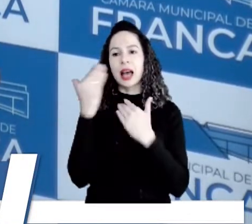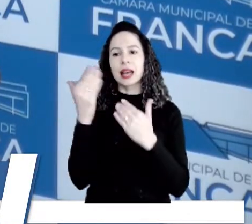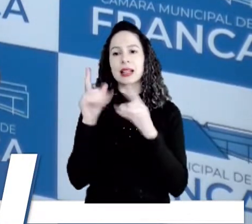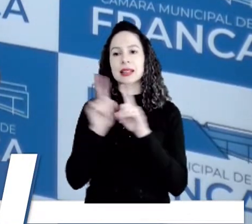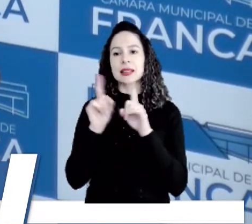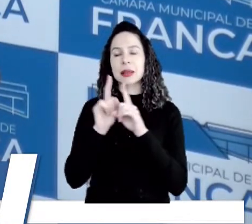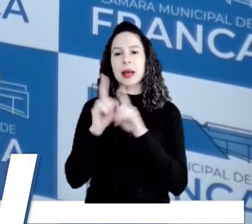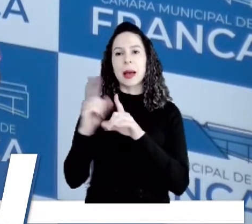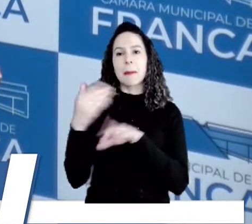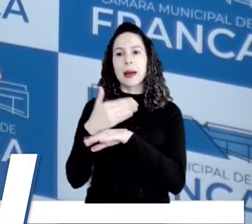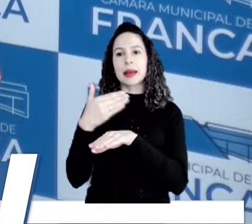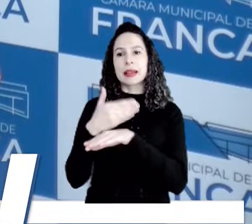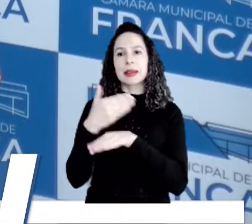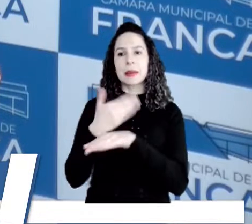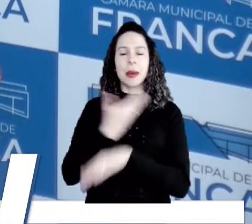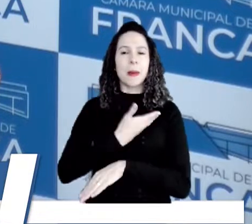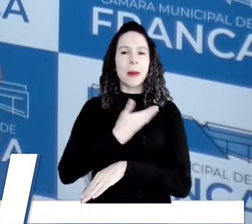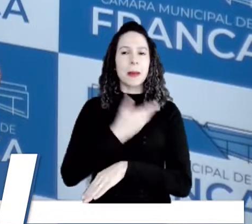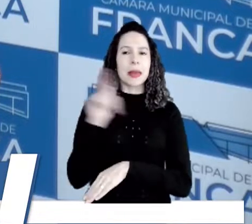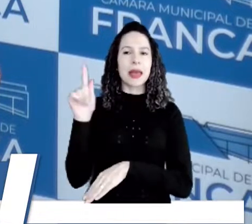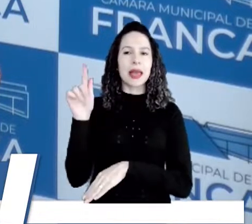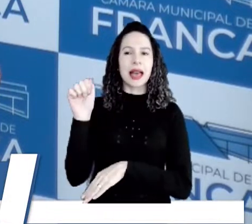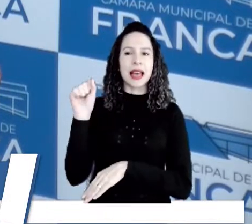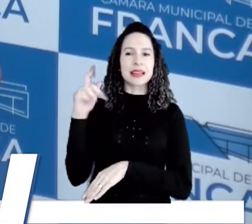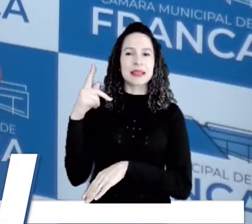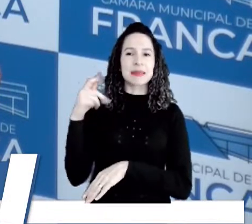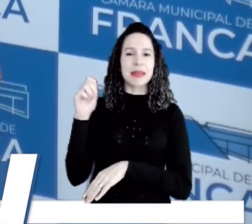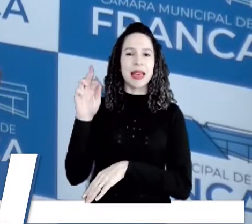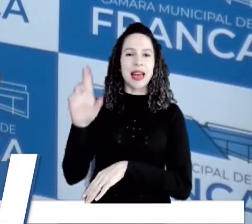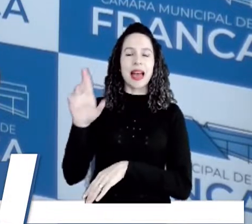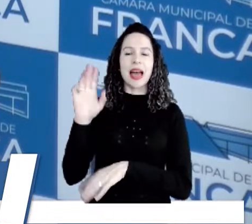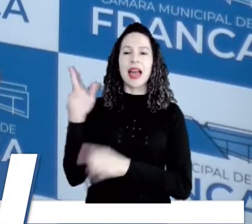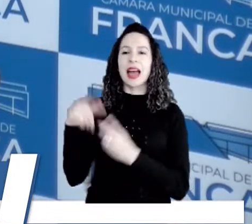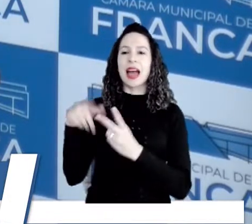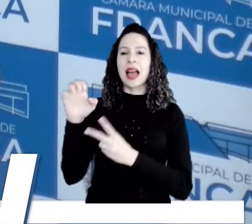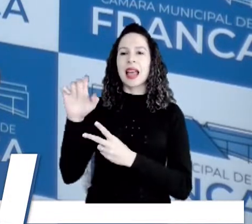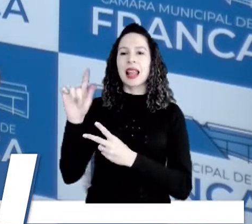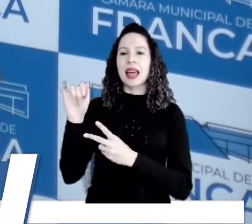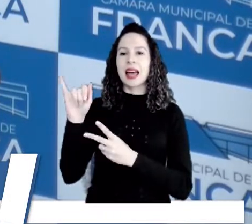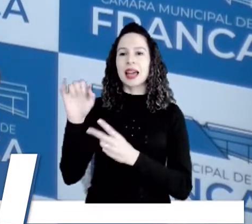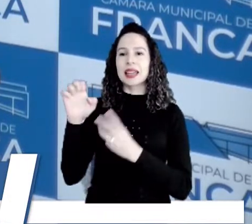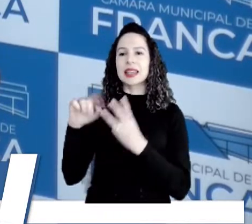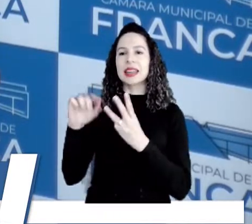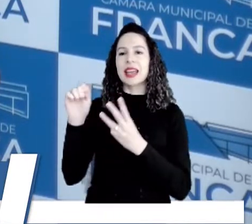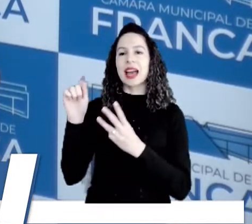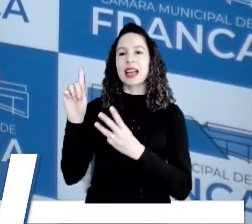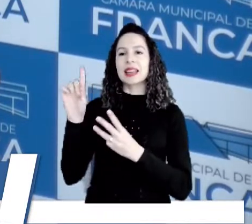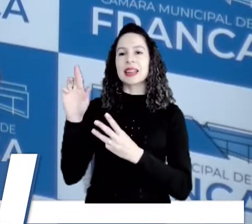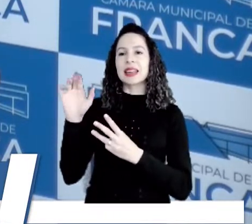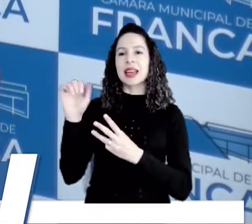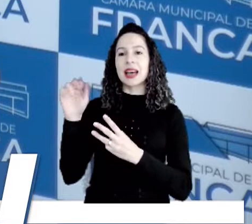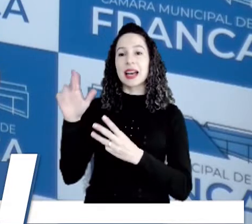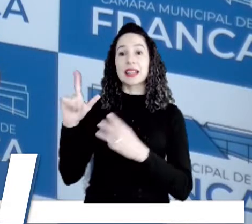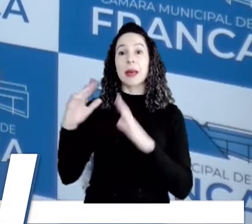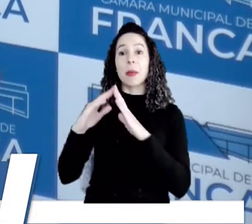presença do meu amigo Gaspar, da Elaine, da Adriana, moradoras do Copacabana.